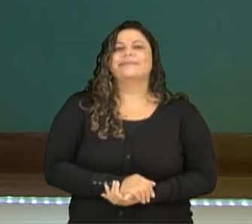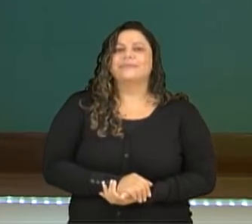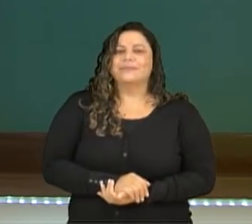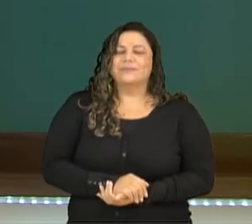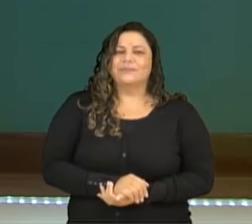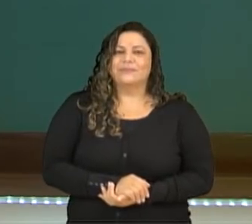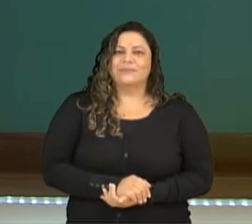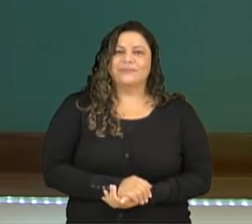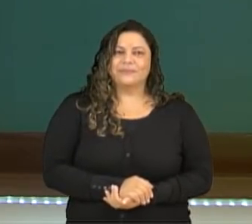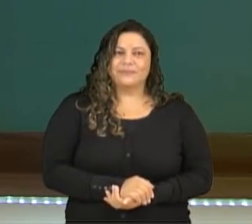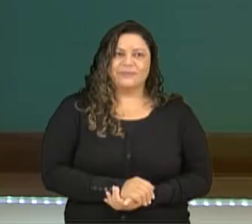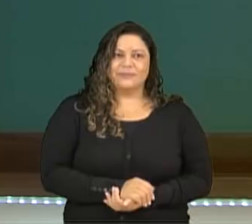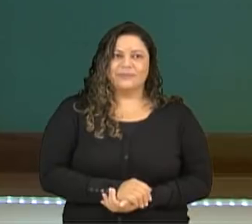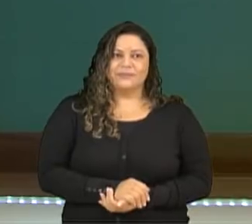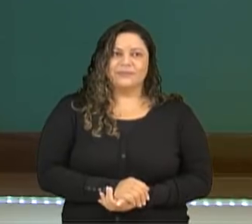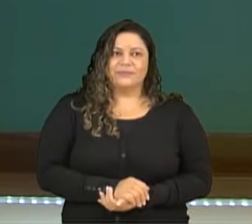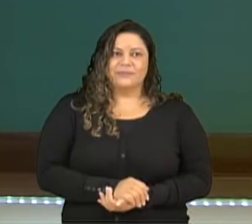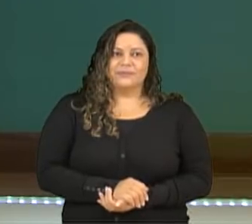Tá?